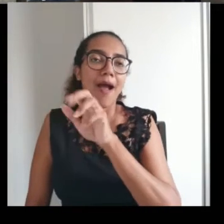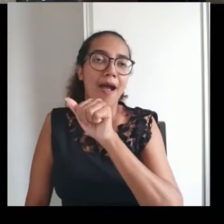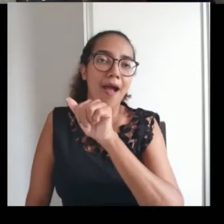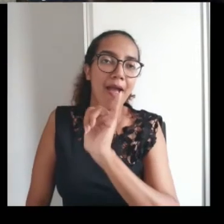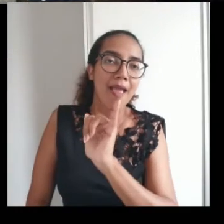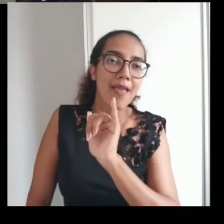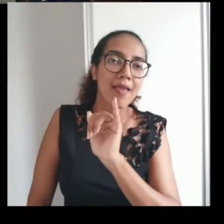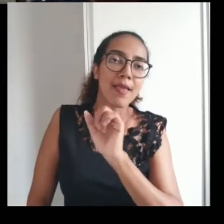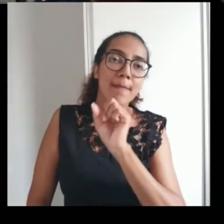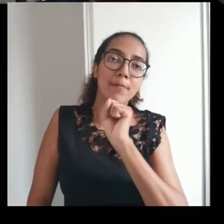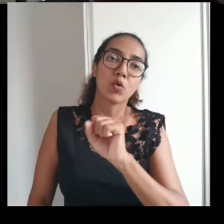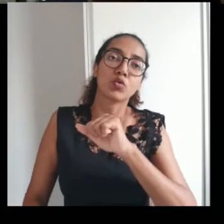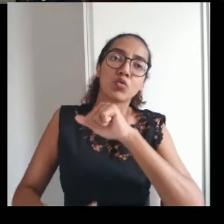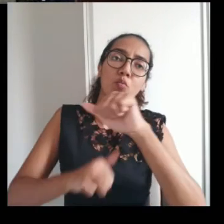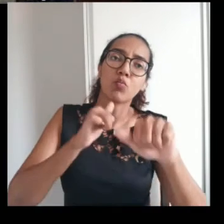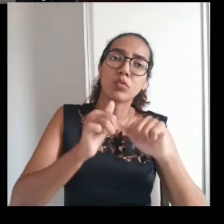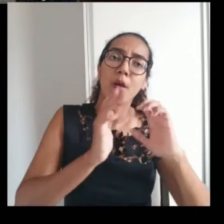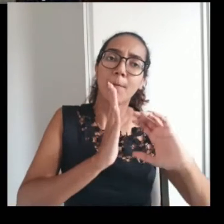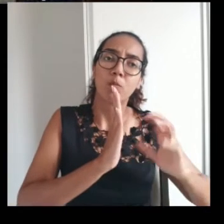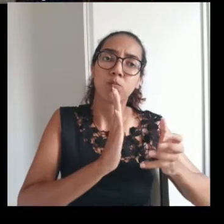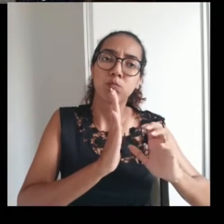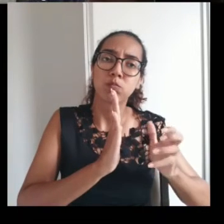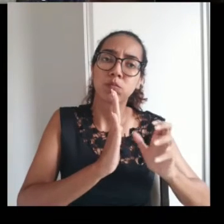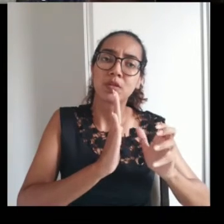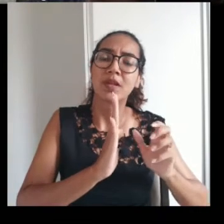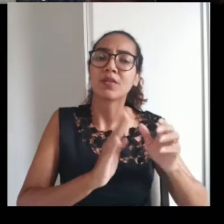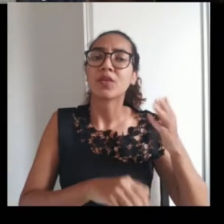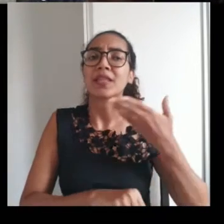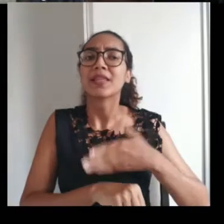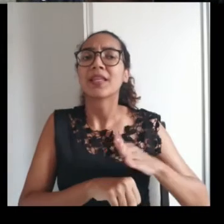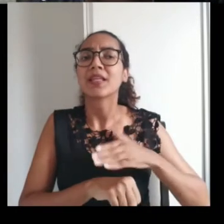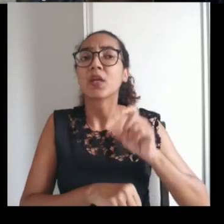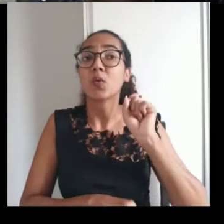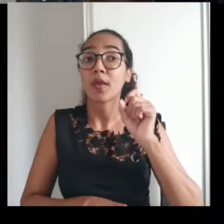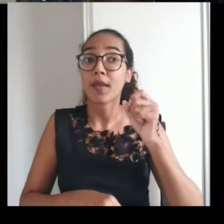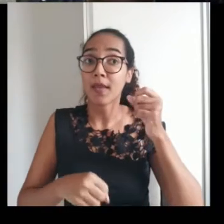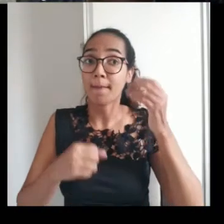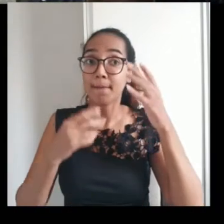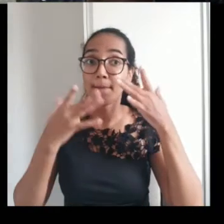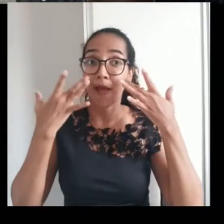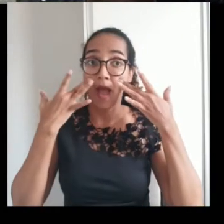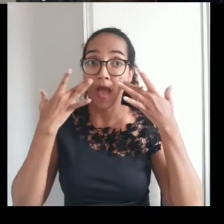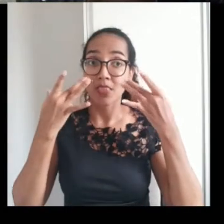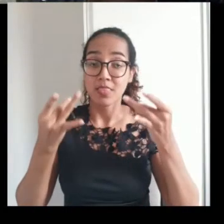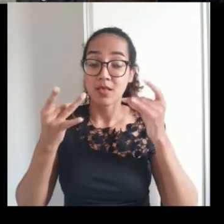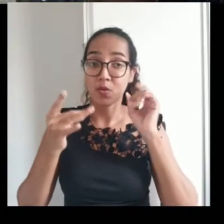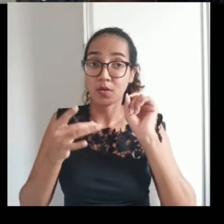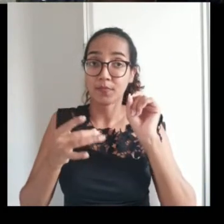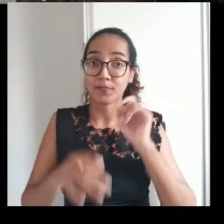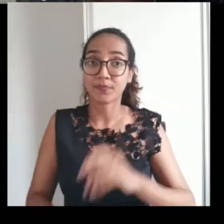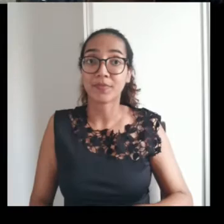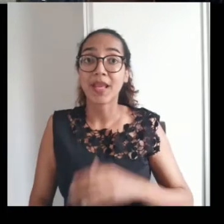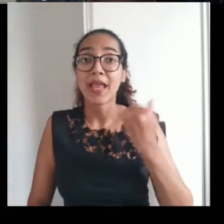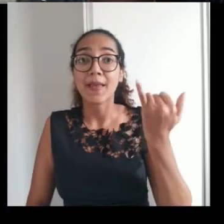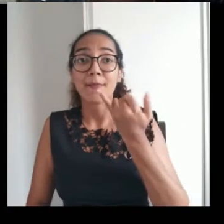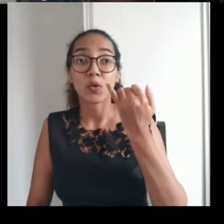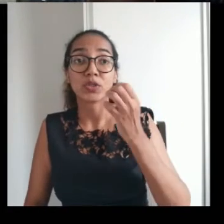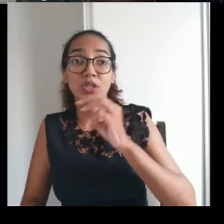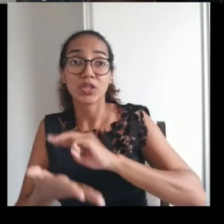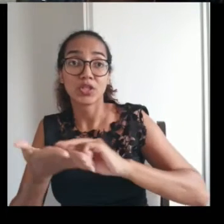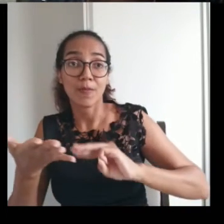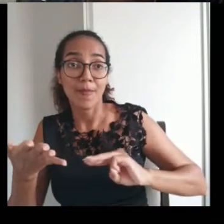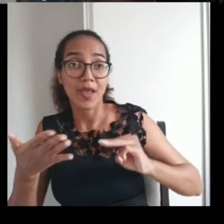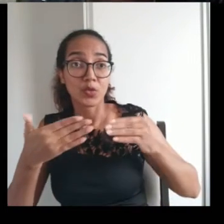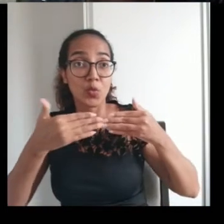enfim. Tentem perceber o seguinte, olha, tentem ficar atentos ao seguinte, é importante que esses métodos públicos não